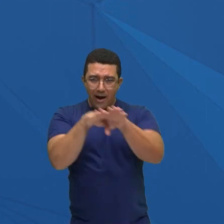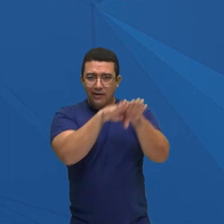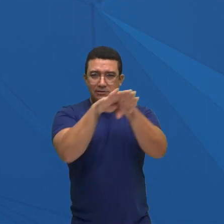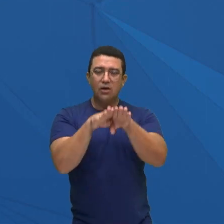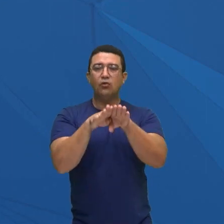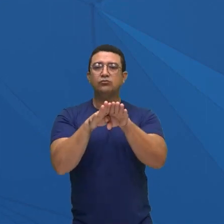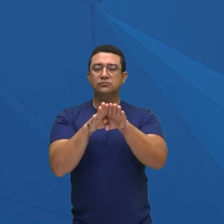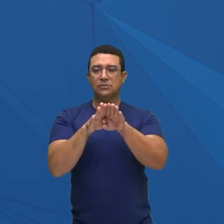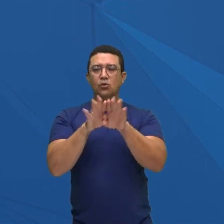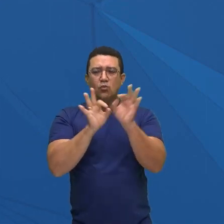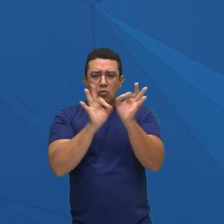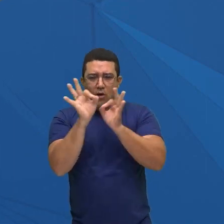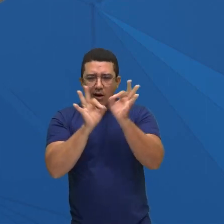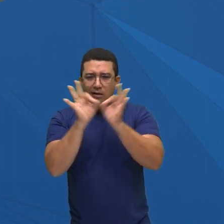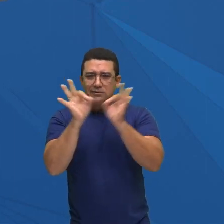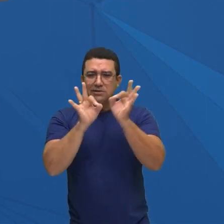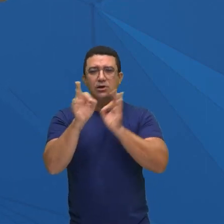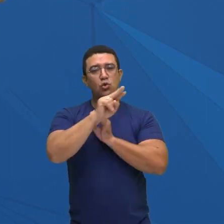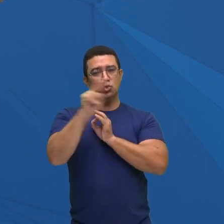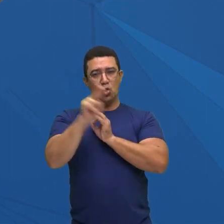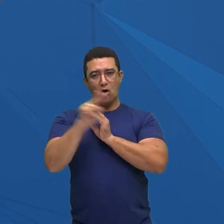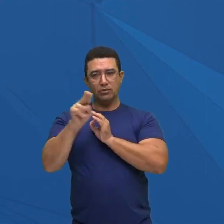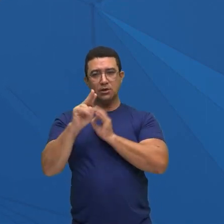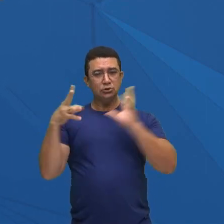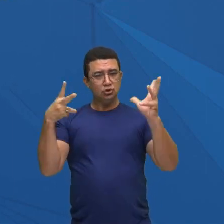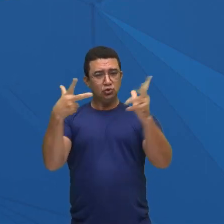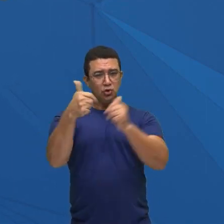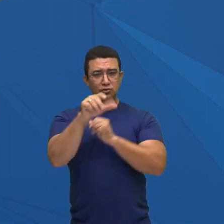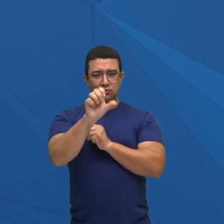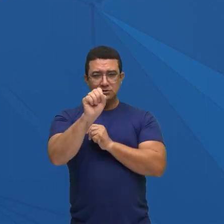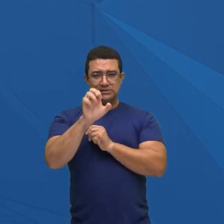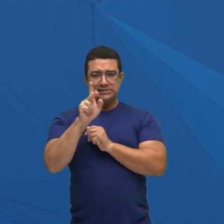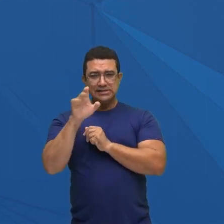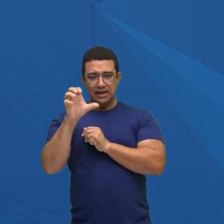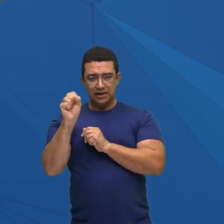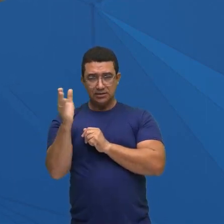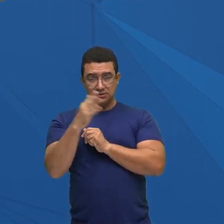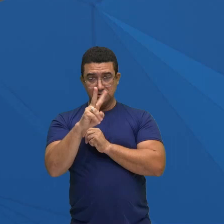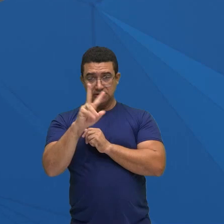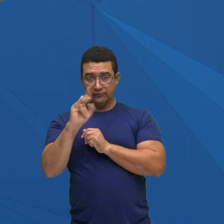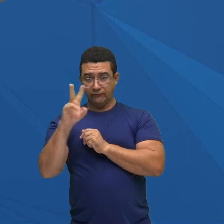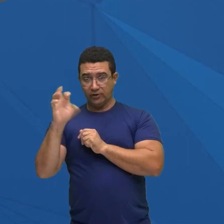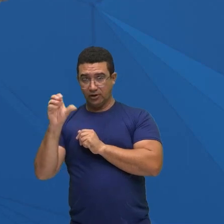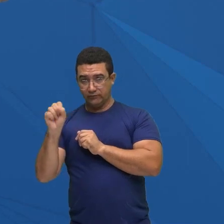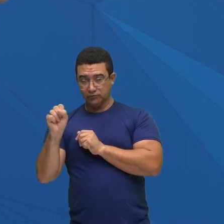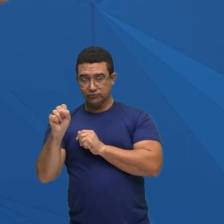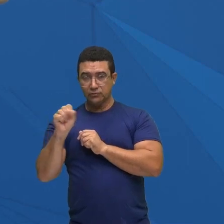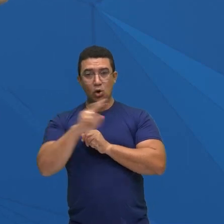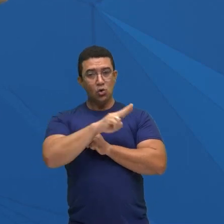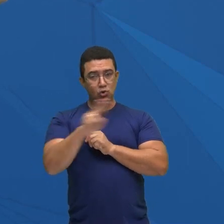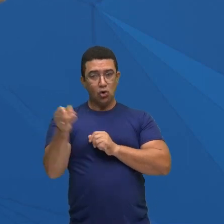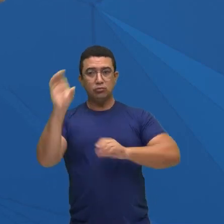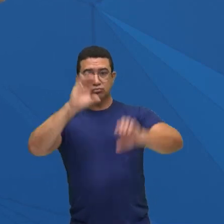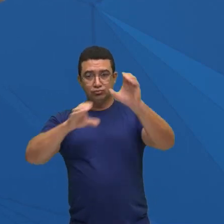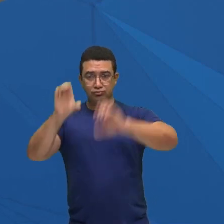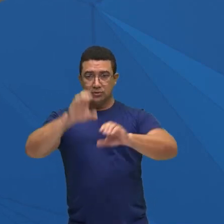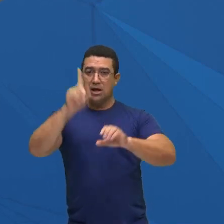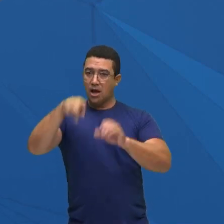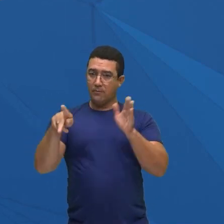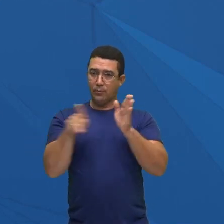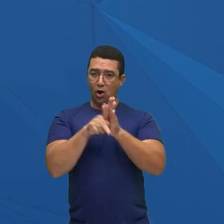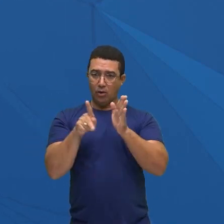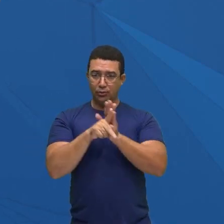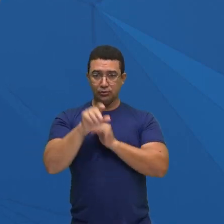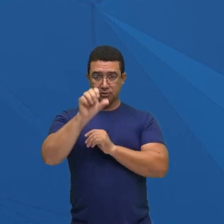ter essa organização no nome dos seres vivos. Então, o nome científico ele está atrelado aí à nomenclatura dos seres vivos, tá